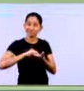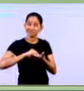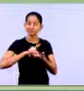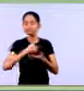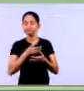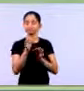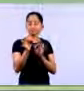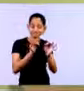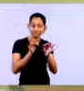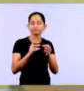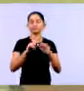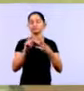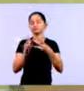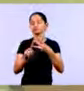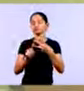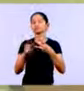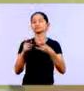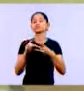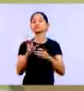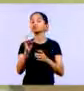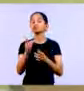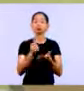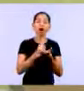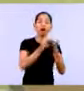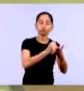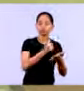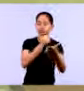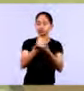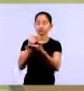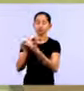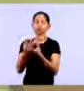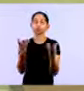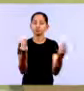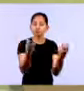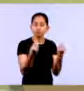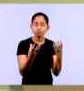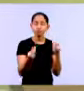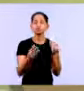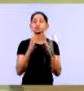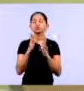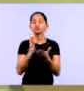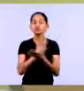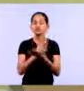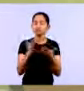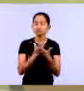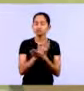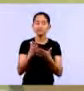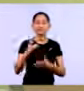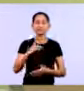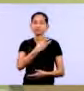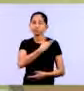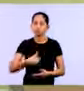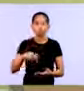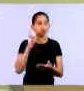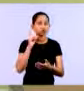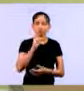governo. E o terceiro, que é o parafiscal, manter aquelas entidades, muitas da administração pública indireta e também o sistema